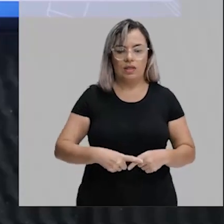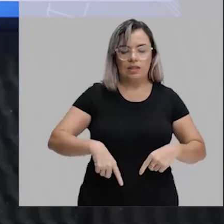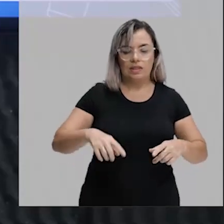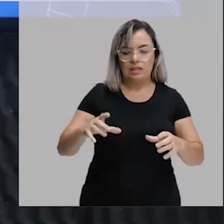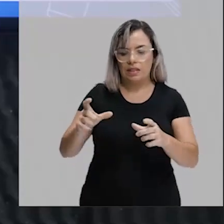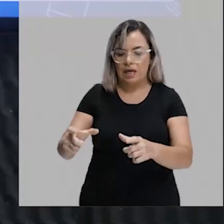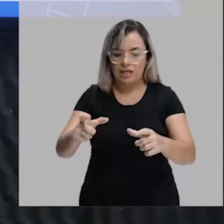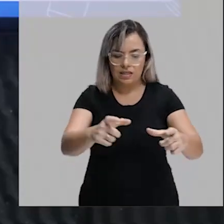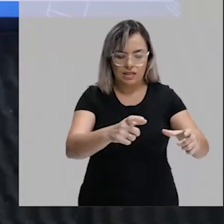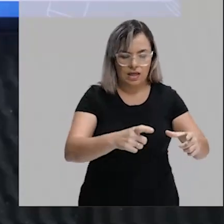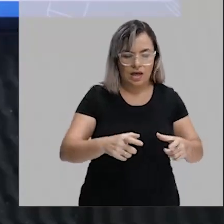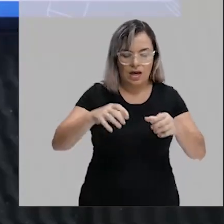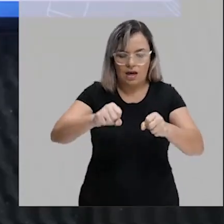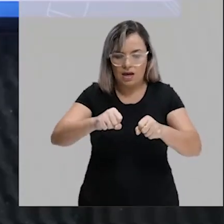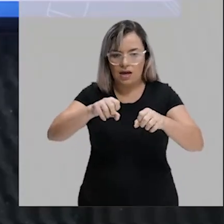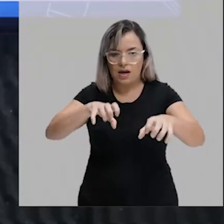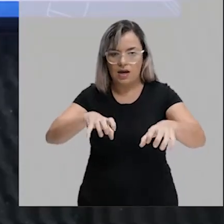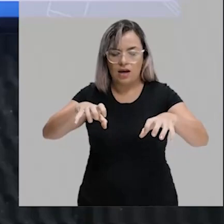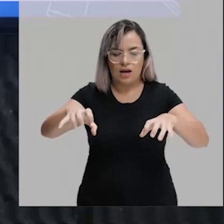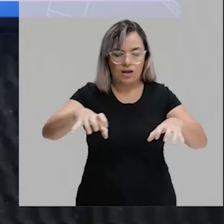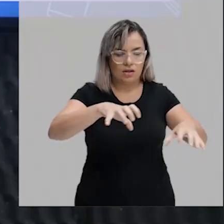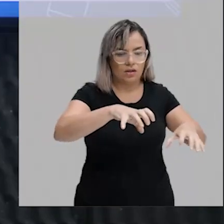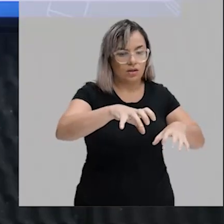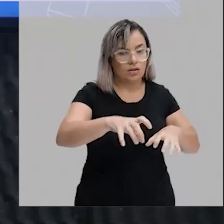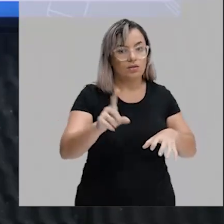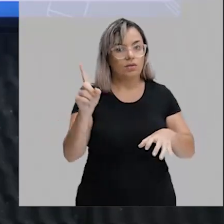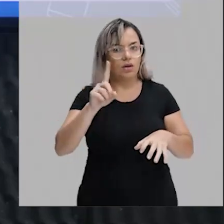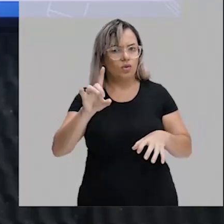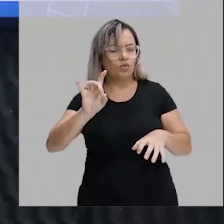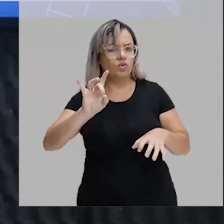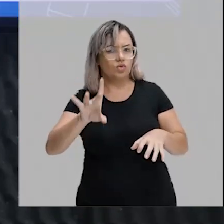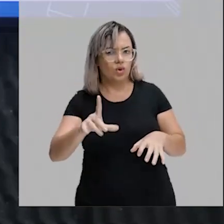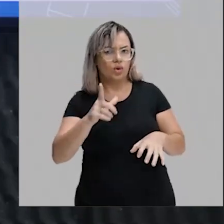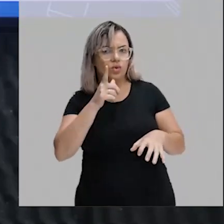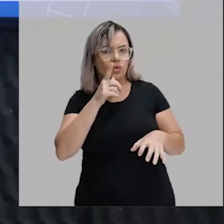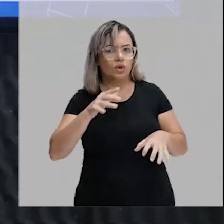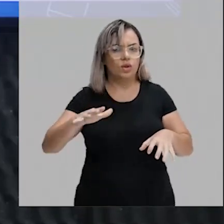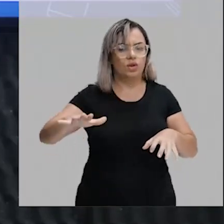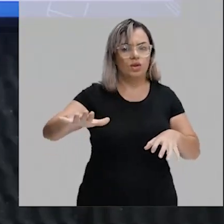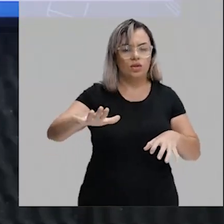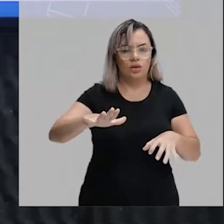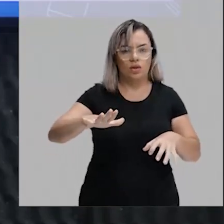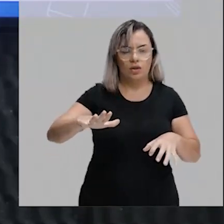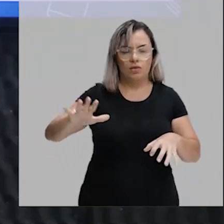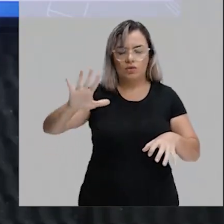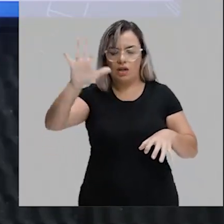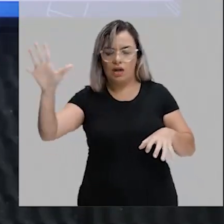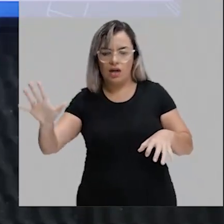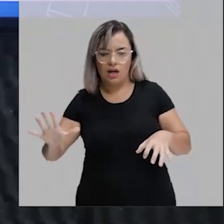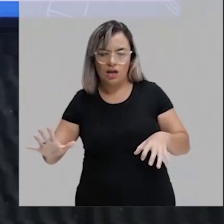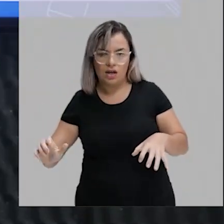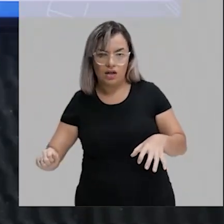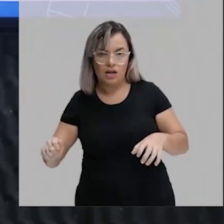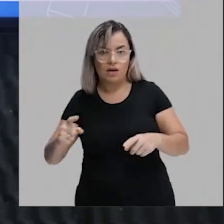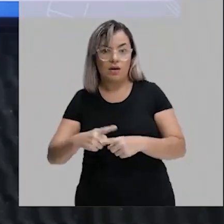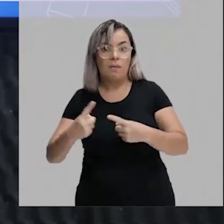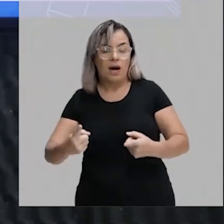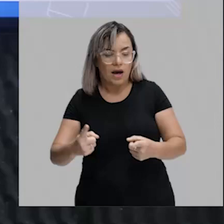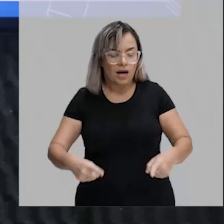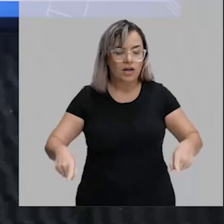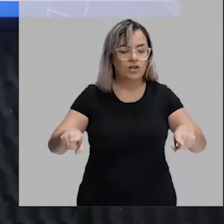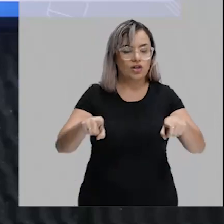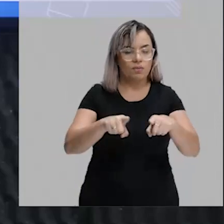coloniais, não só no litoral da África, até certo ponto na Ásia, mas acima de tudo no Novo Mundo,